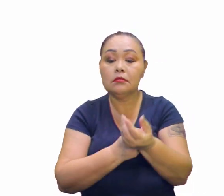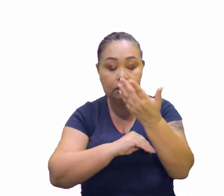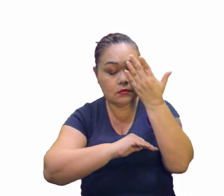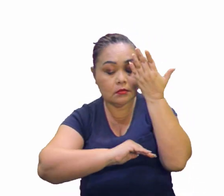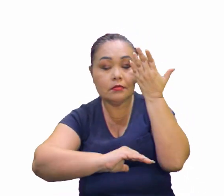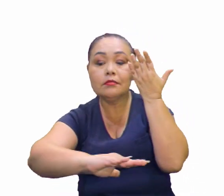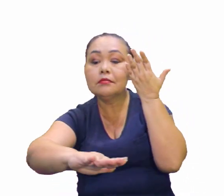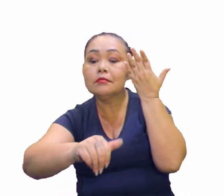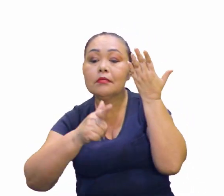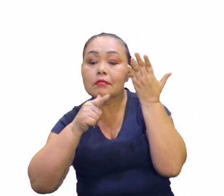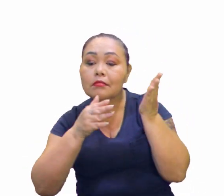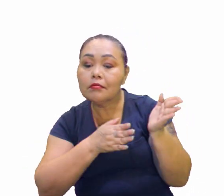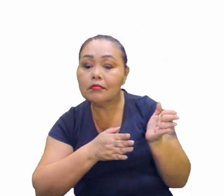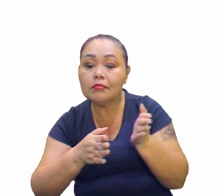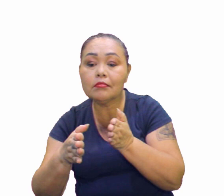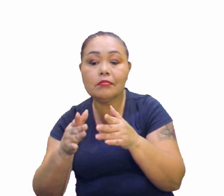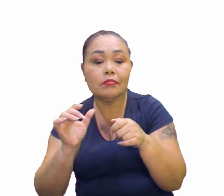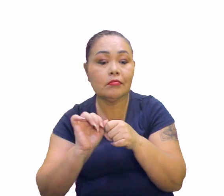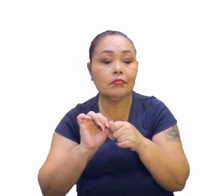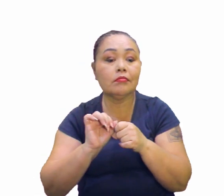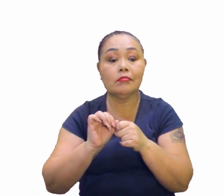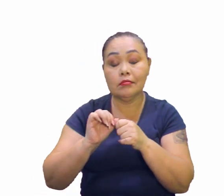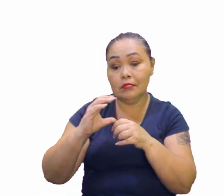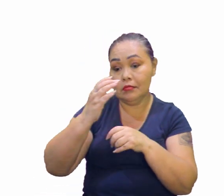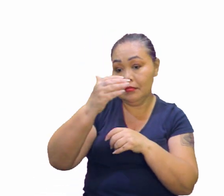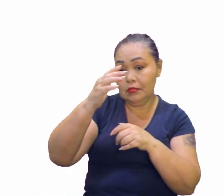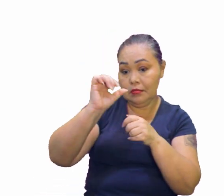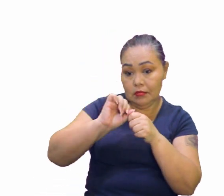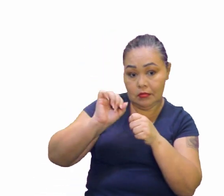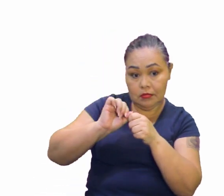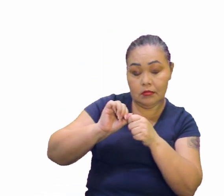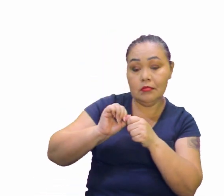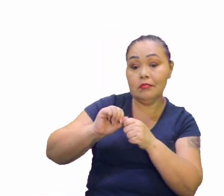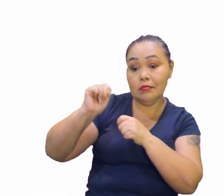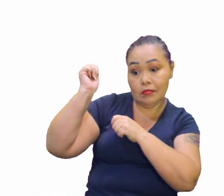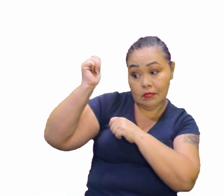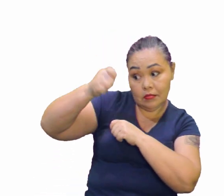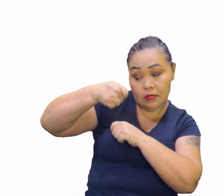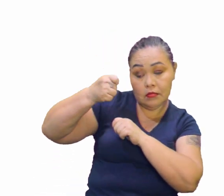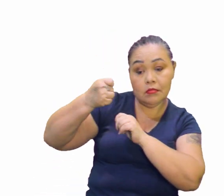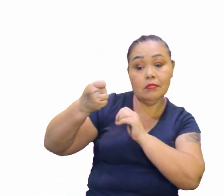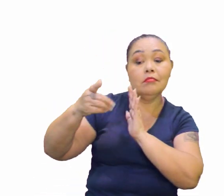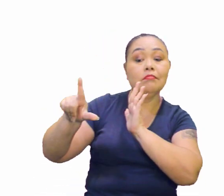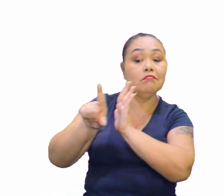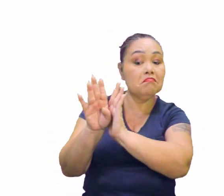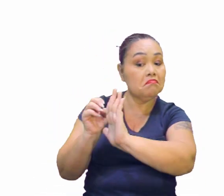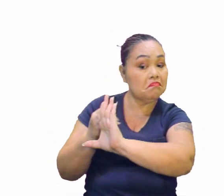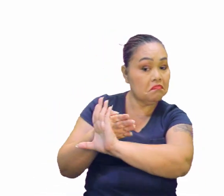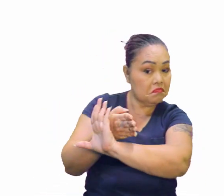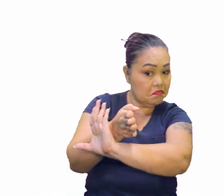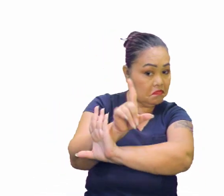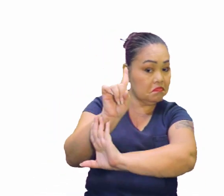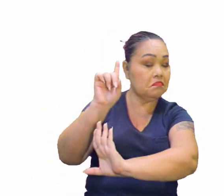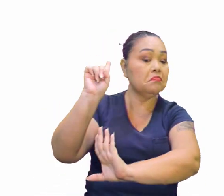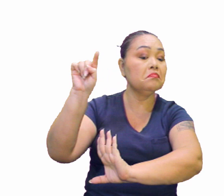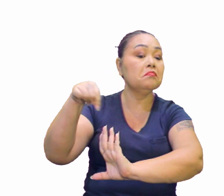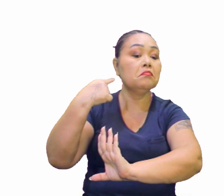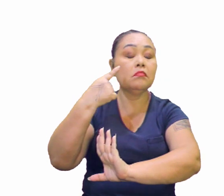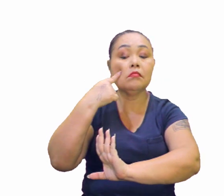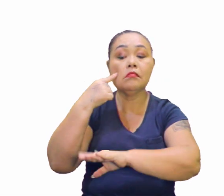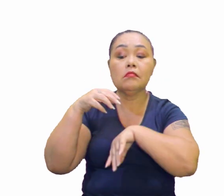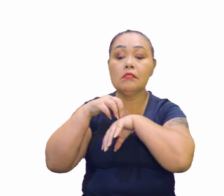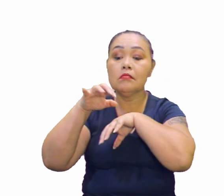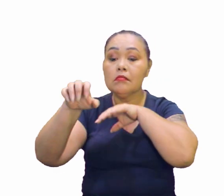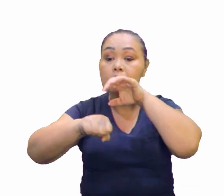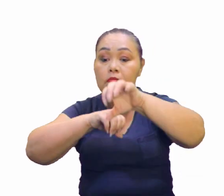Assoreamento dos rios, a caça e a pesca ilegal e também o turismo